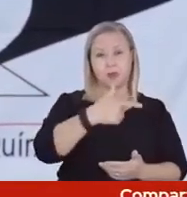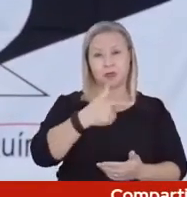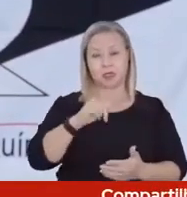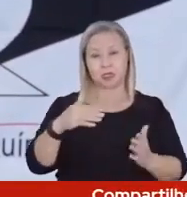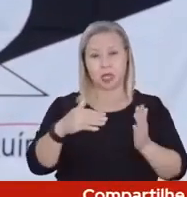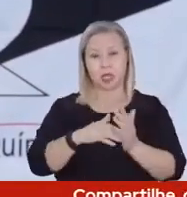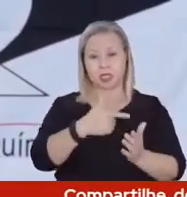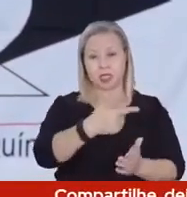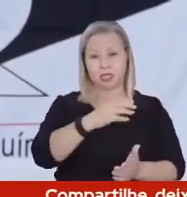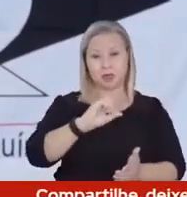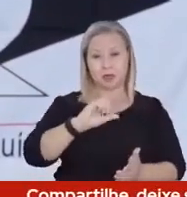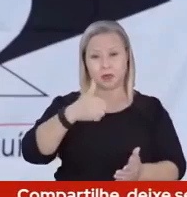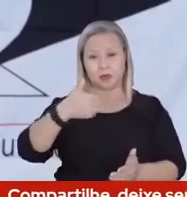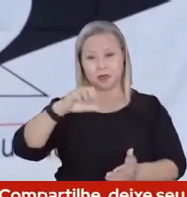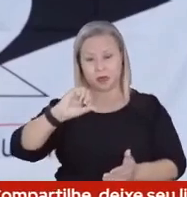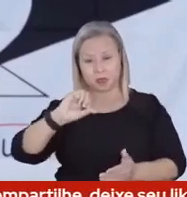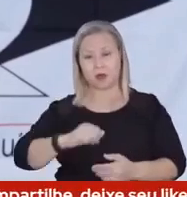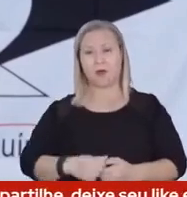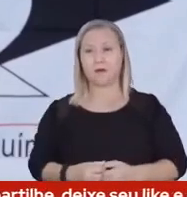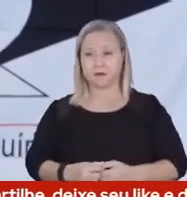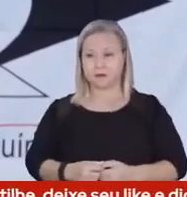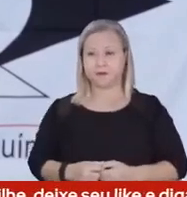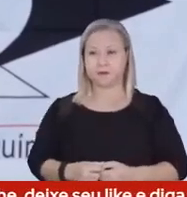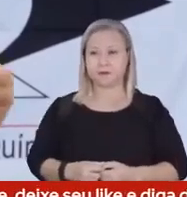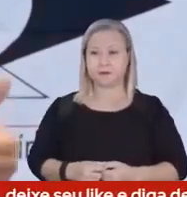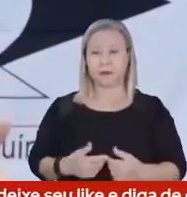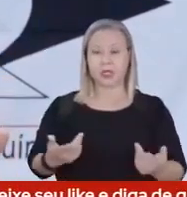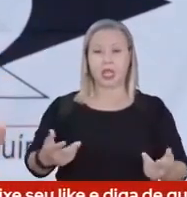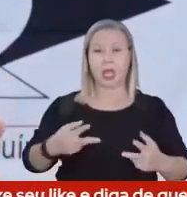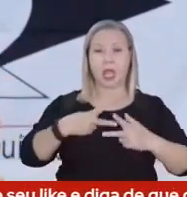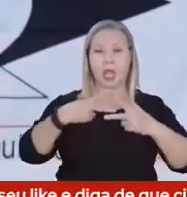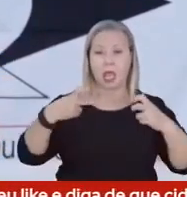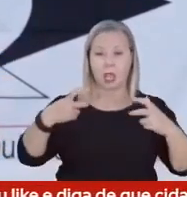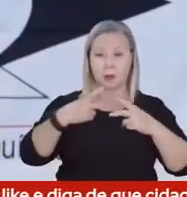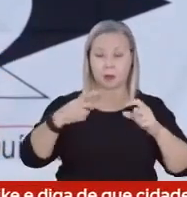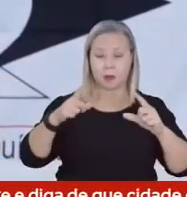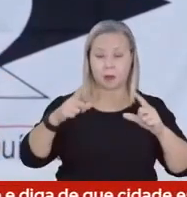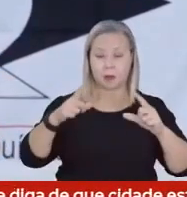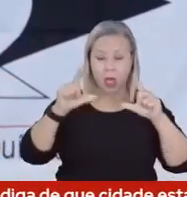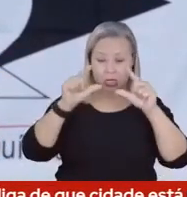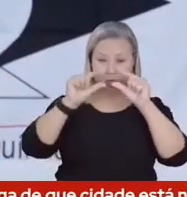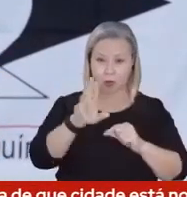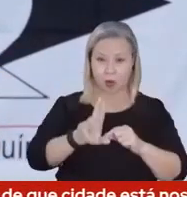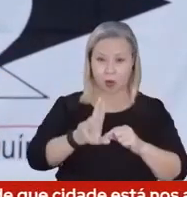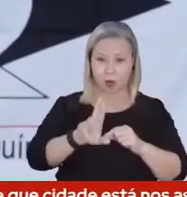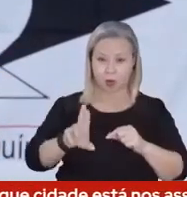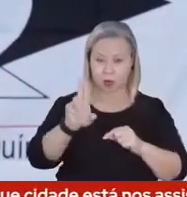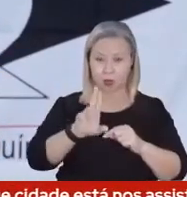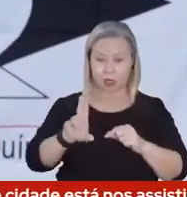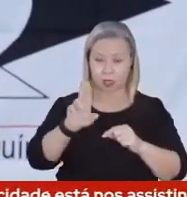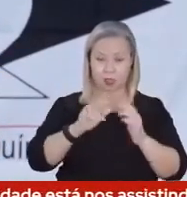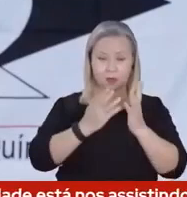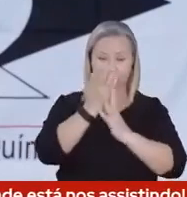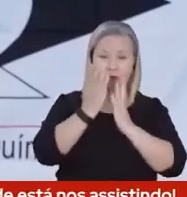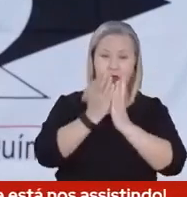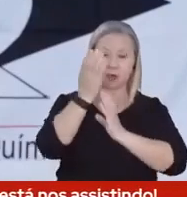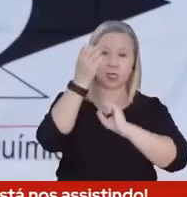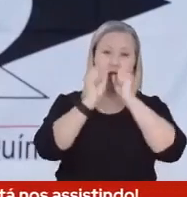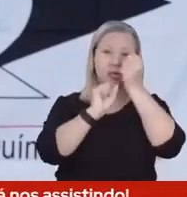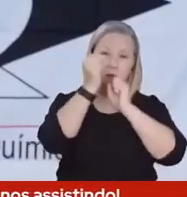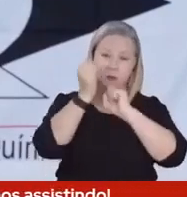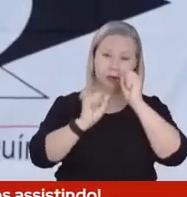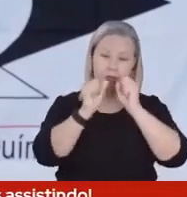política, a Petrobras diminuiu a utilização de suas refinarias, isso significou abrir